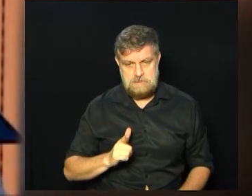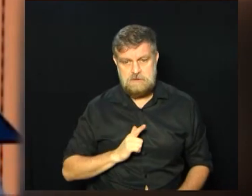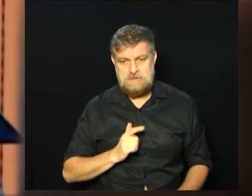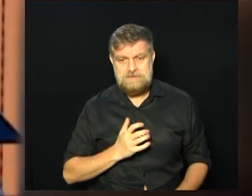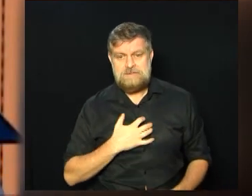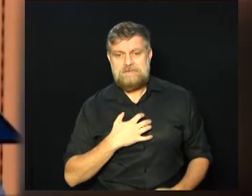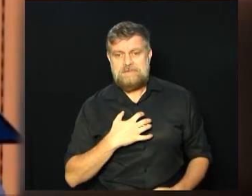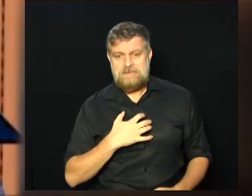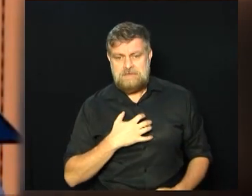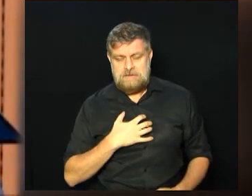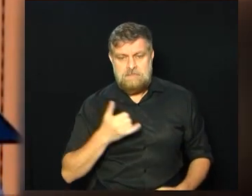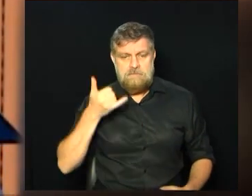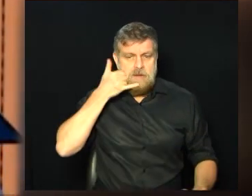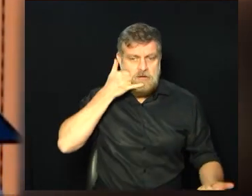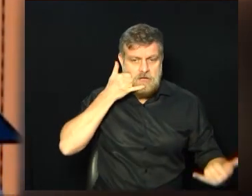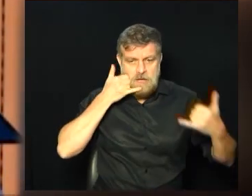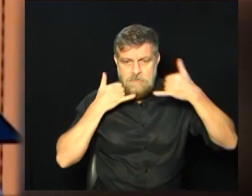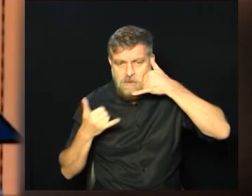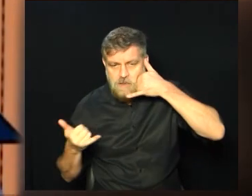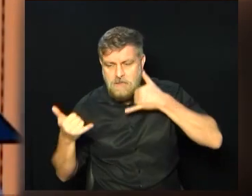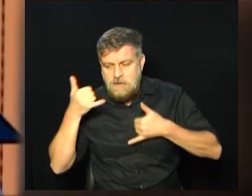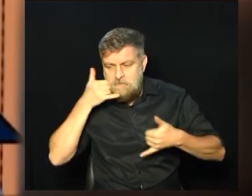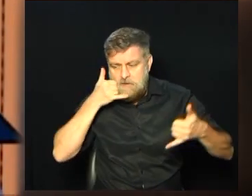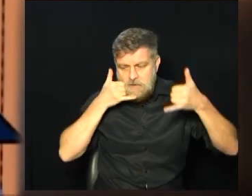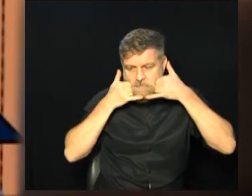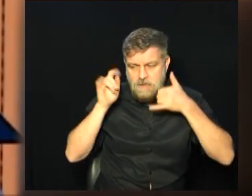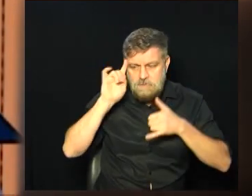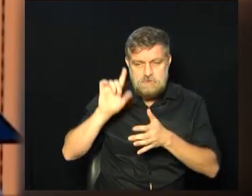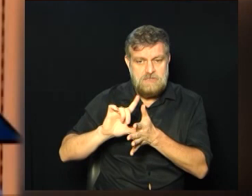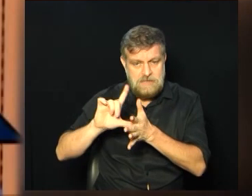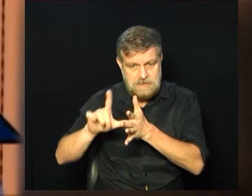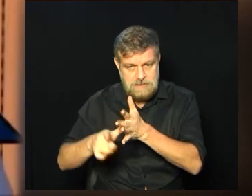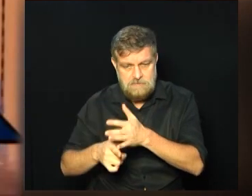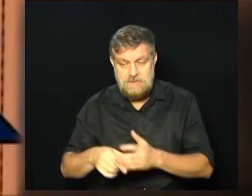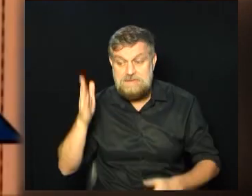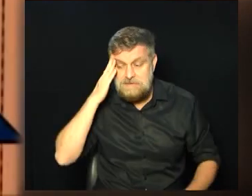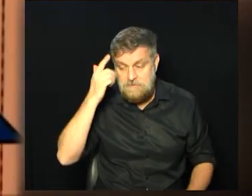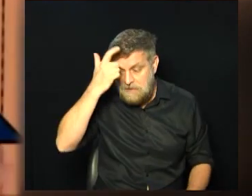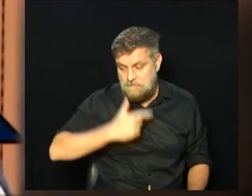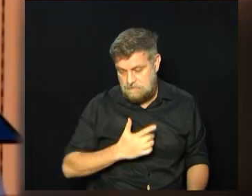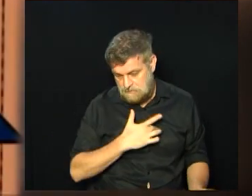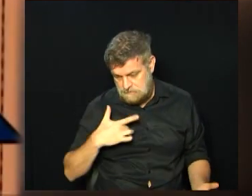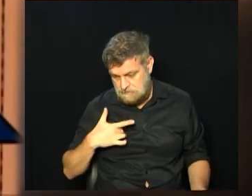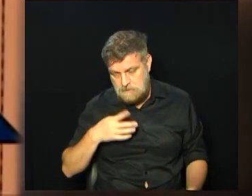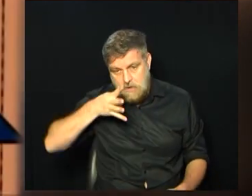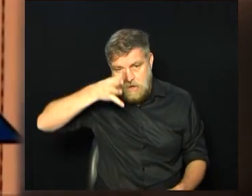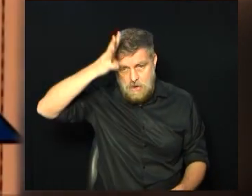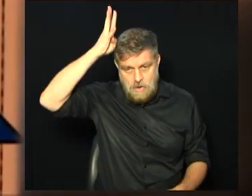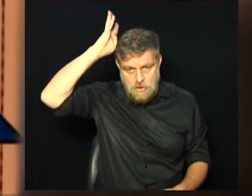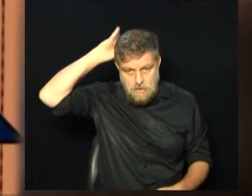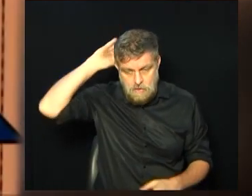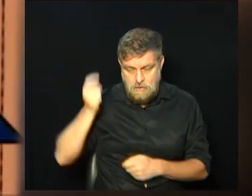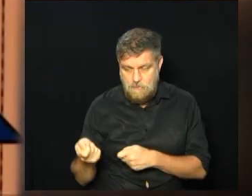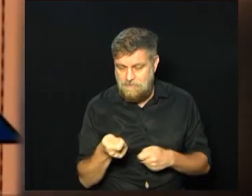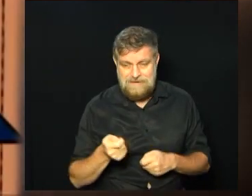aí e me ligaram no dia seguinte, ou até mesmo no mesmo dia, aos bombeiros que me